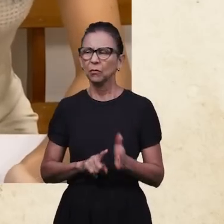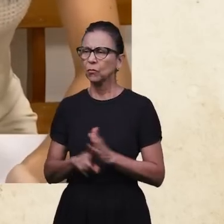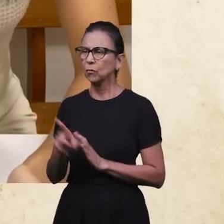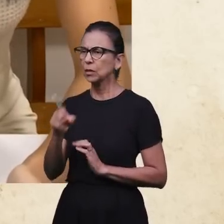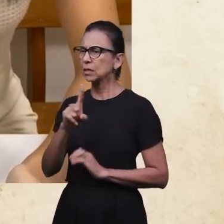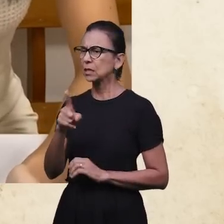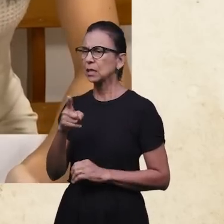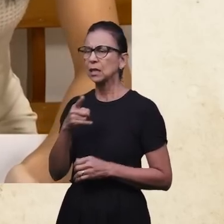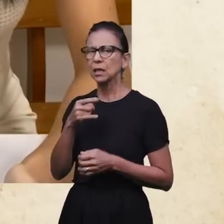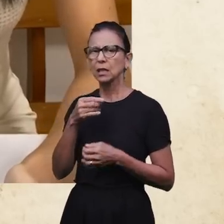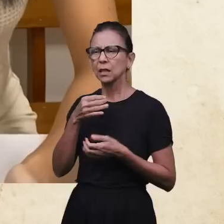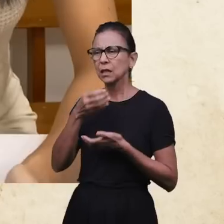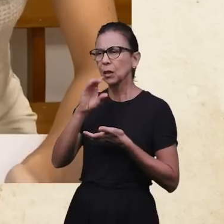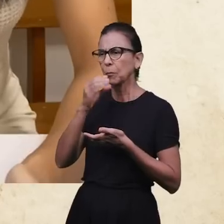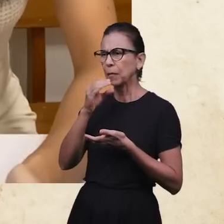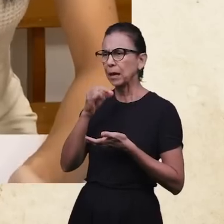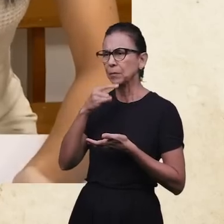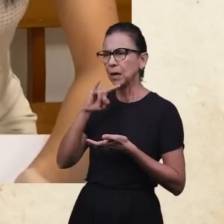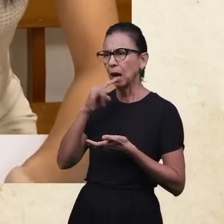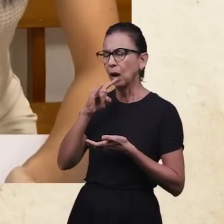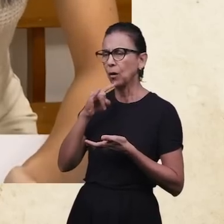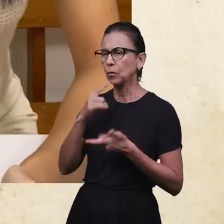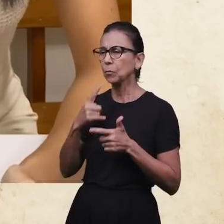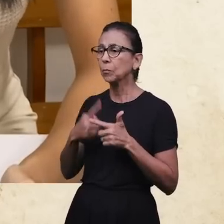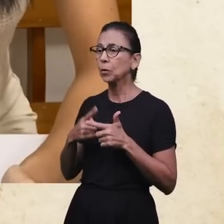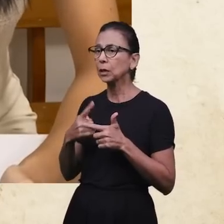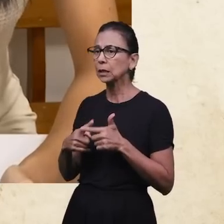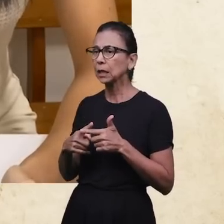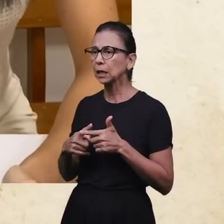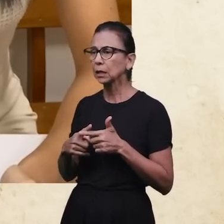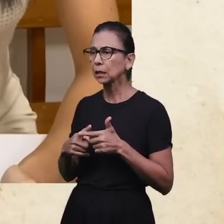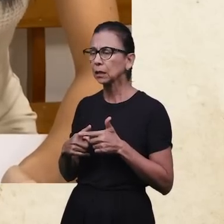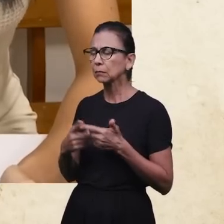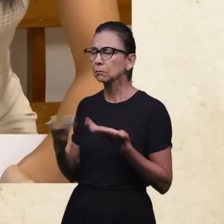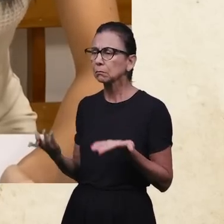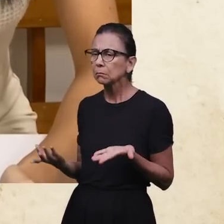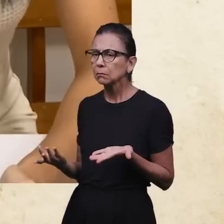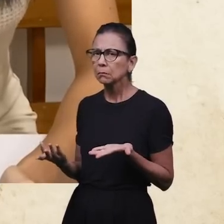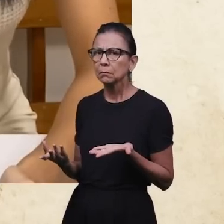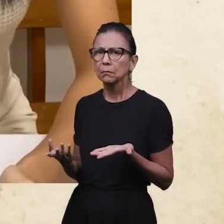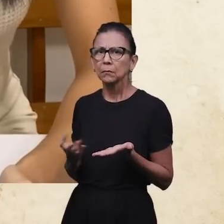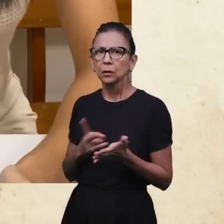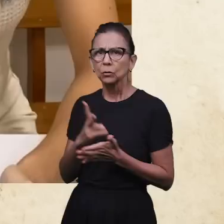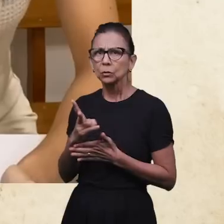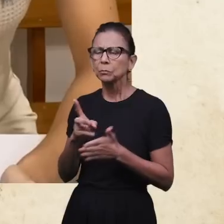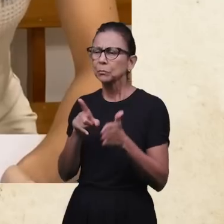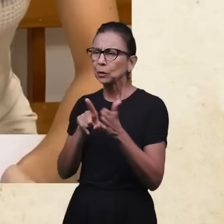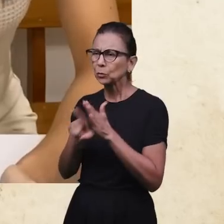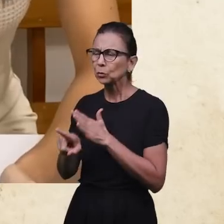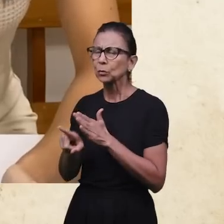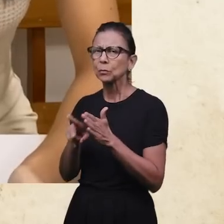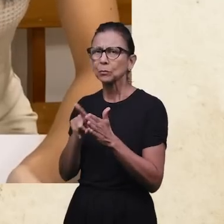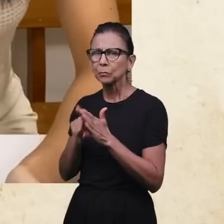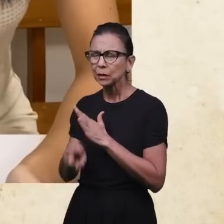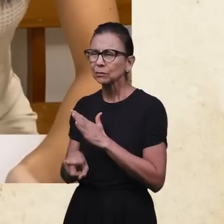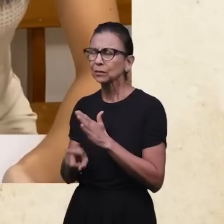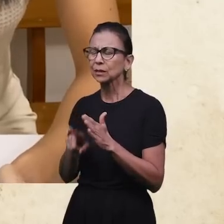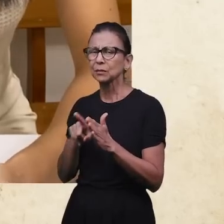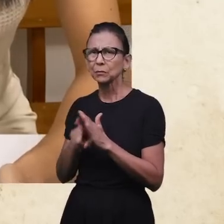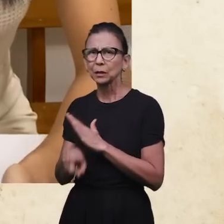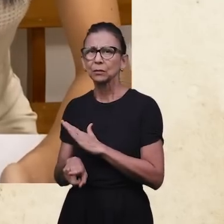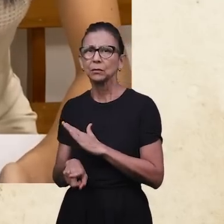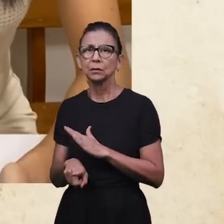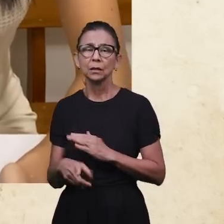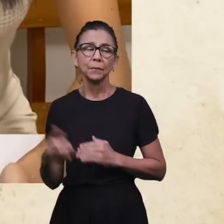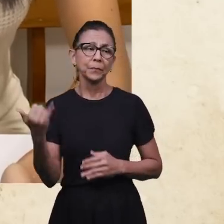bebia, do porquê que eu não ia ingerir. E aí ele continuou perguntando, sendo muito insistente, e aí eu